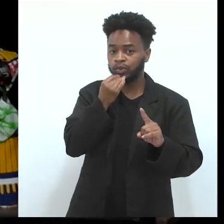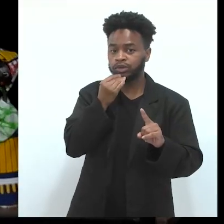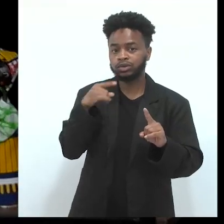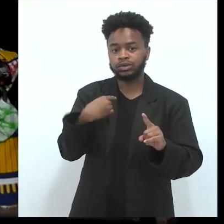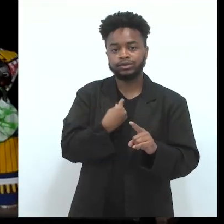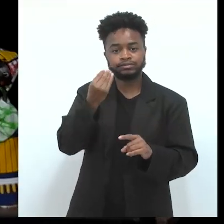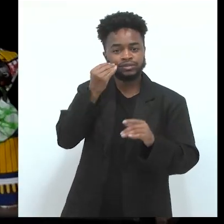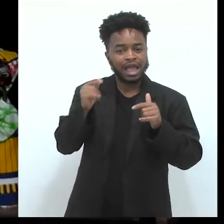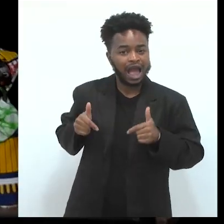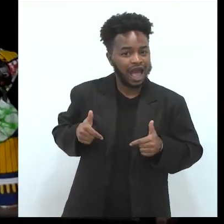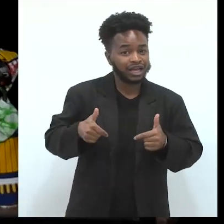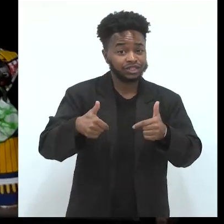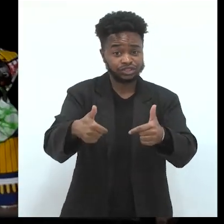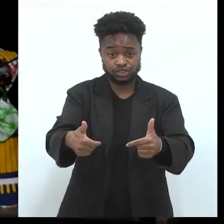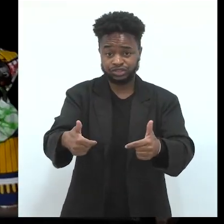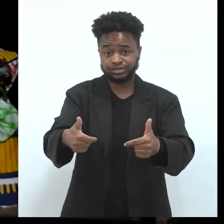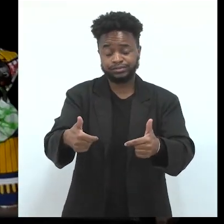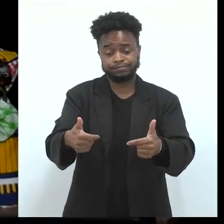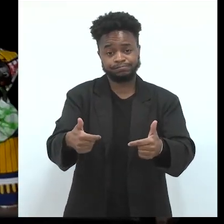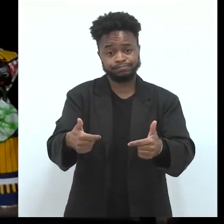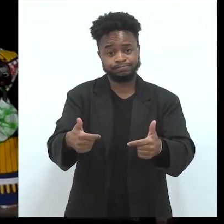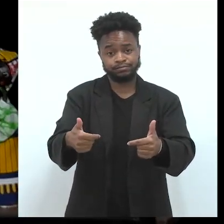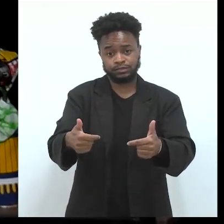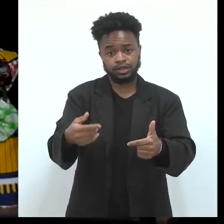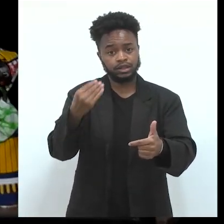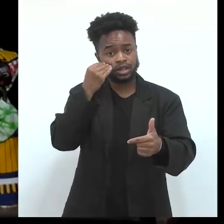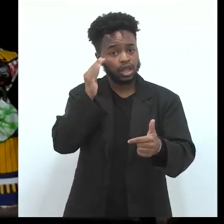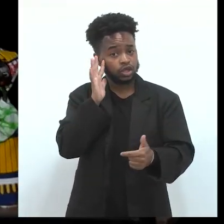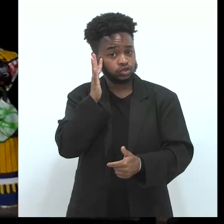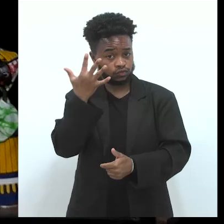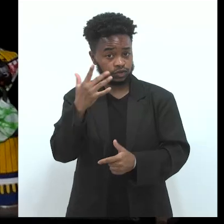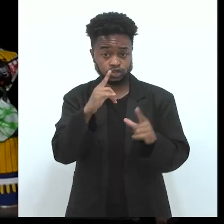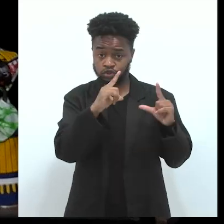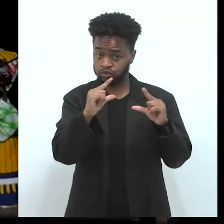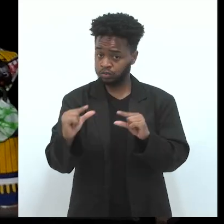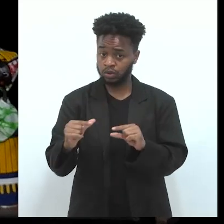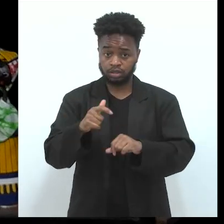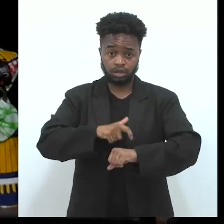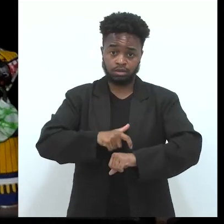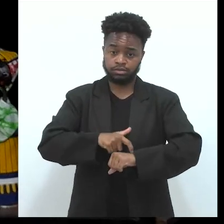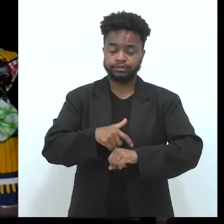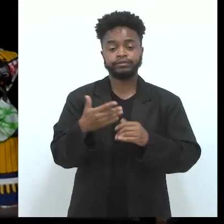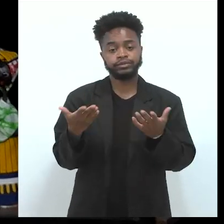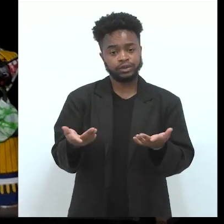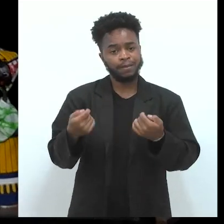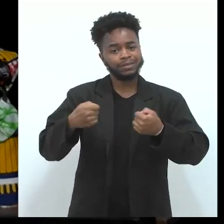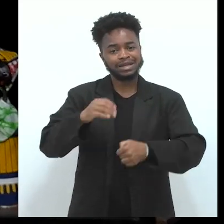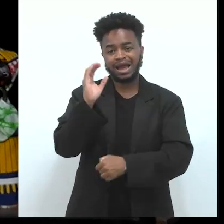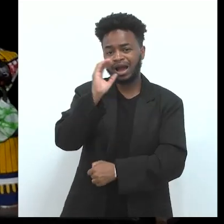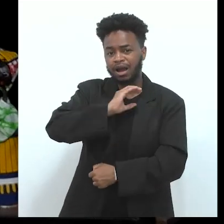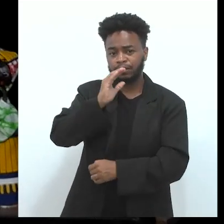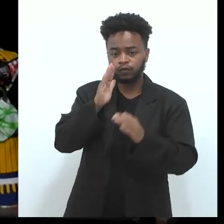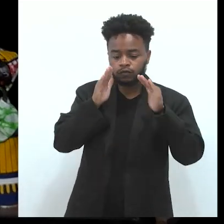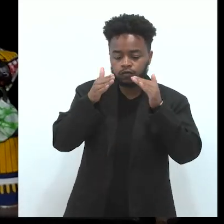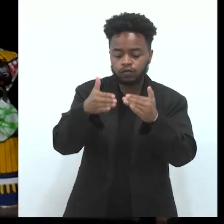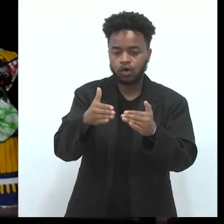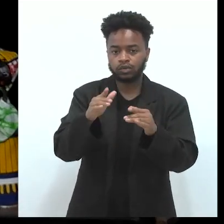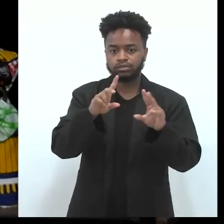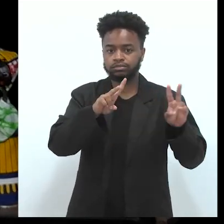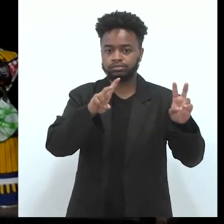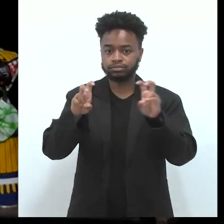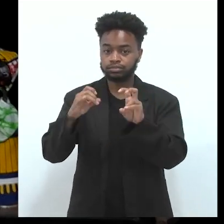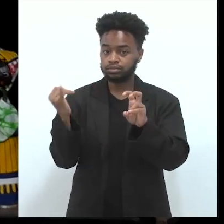de oportunidade para nós atuarmos nessas políticas está diminuindo. Então, nós precisamos realmente focar